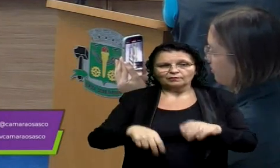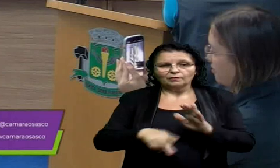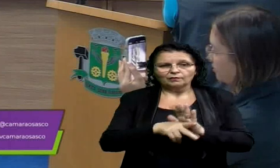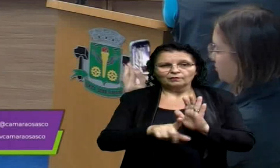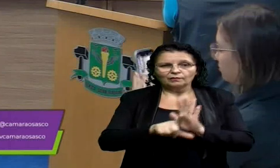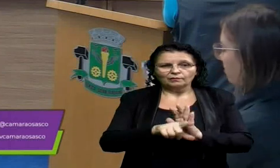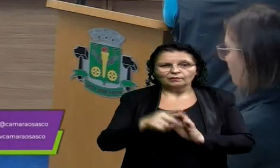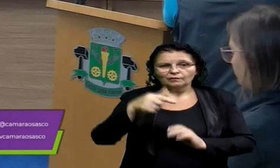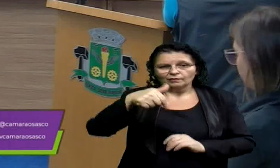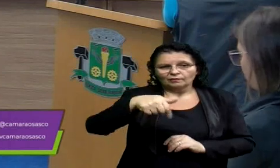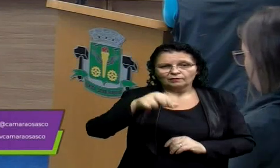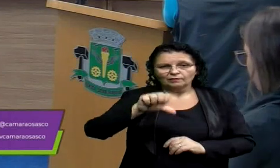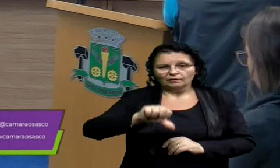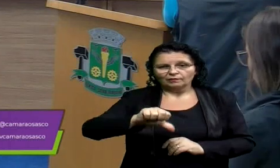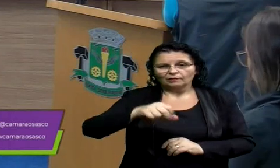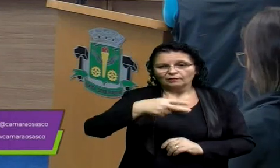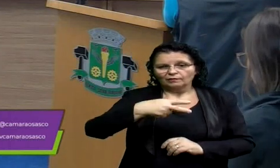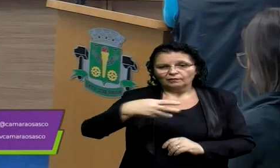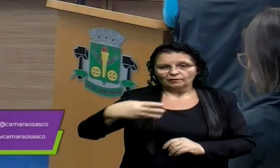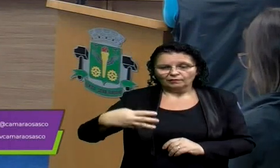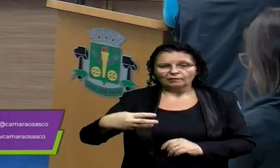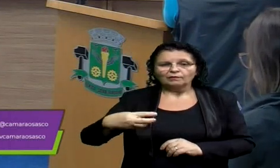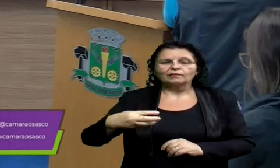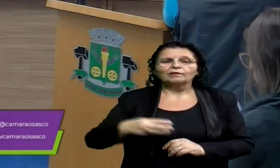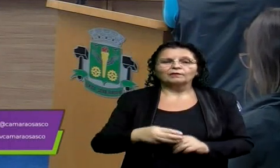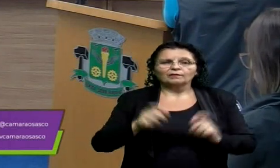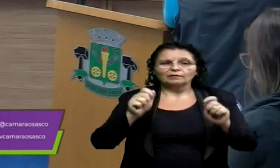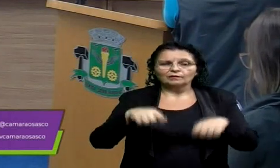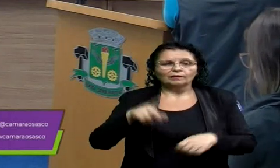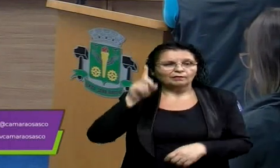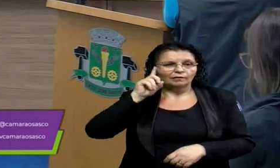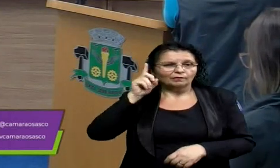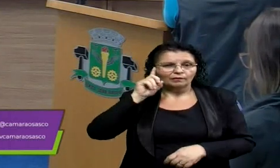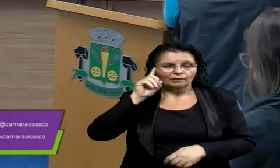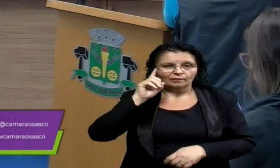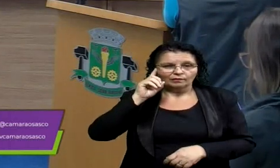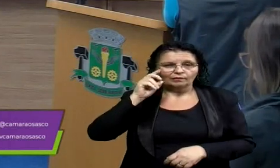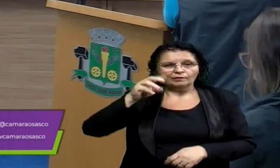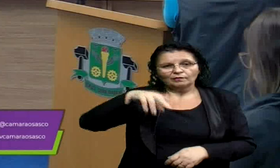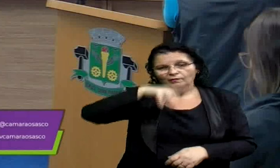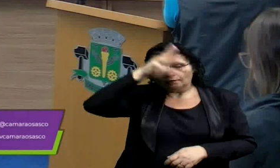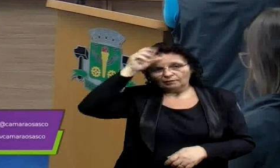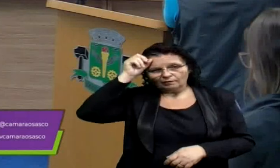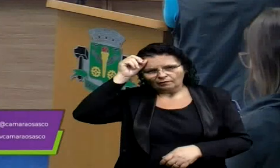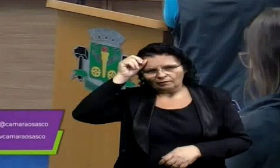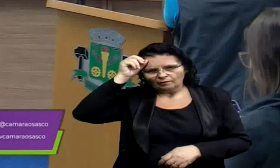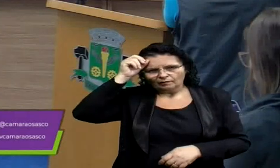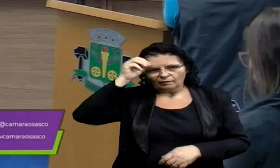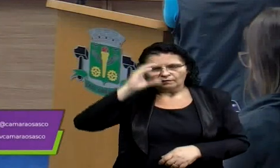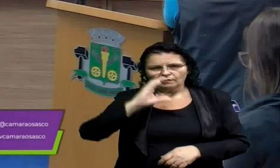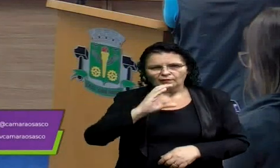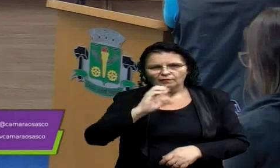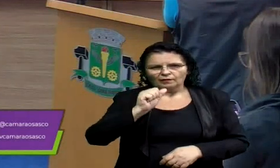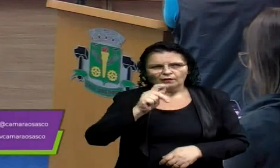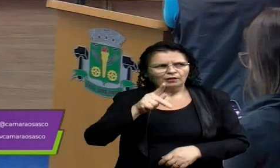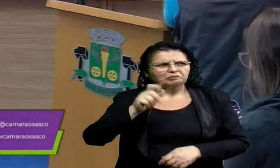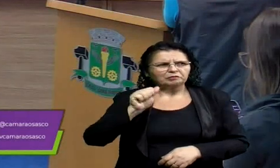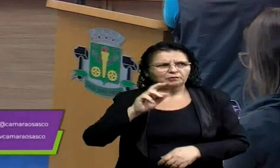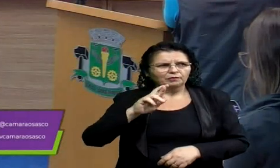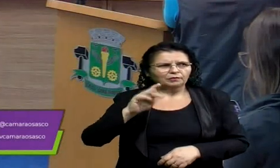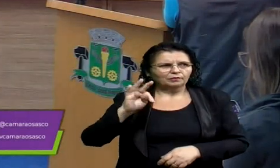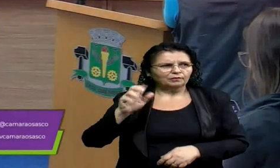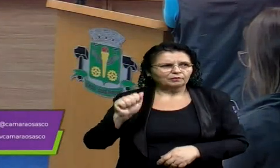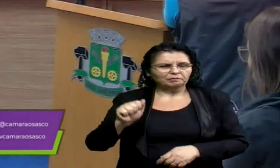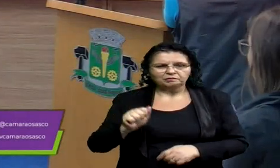de lei número 79 de 2023 que institui o dia Municipal da capoterapia agora vamos às